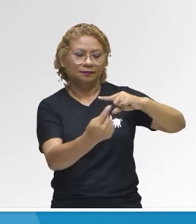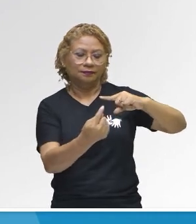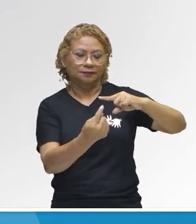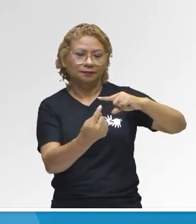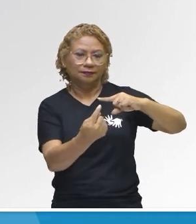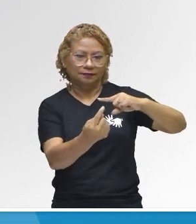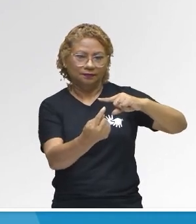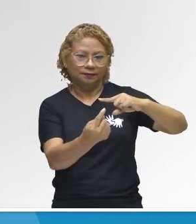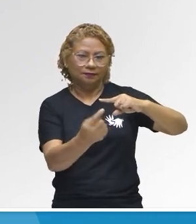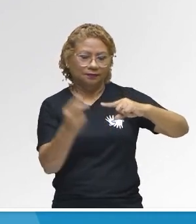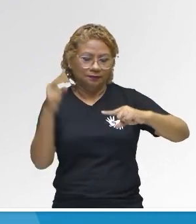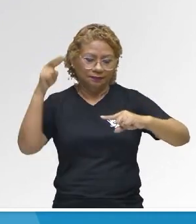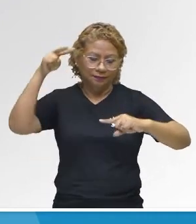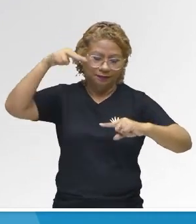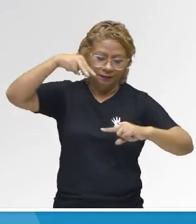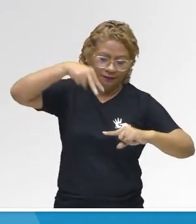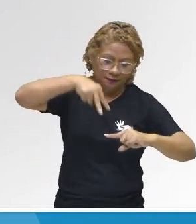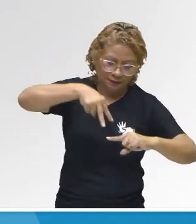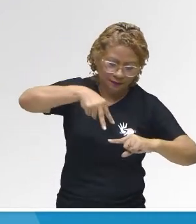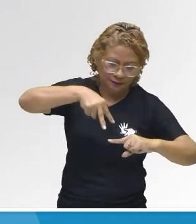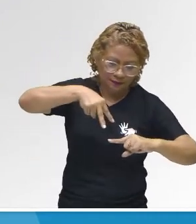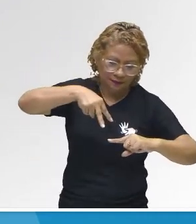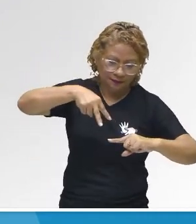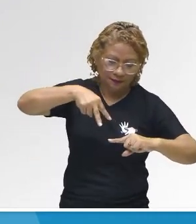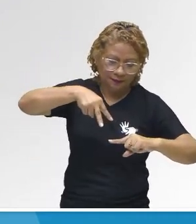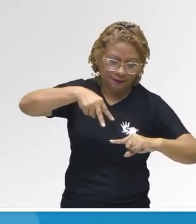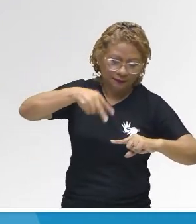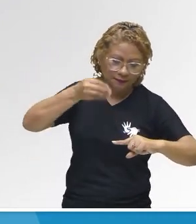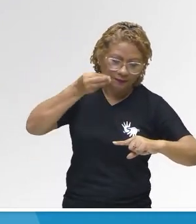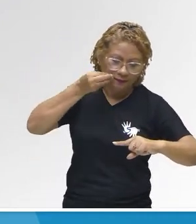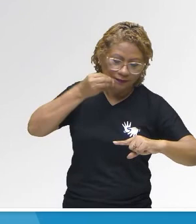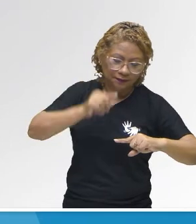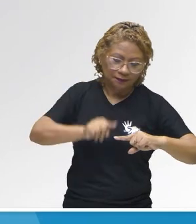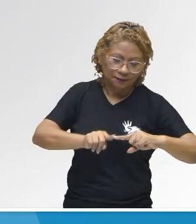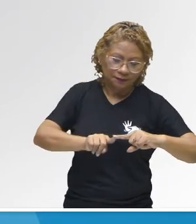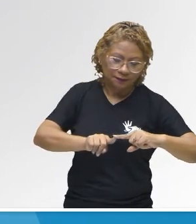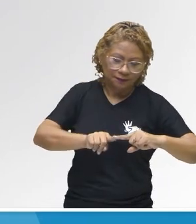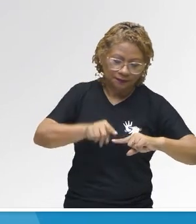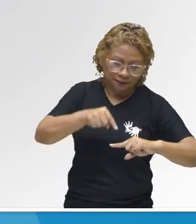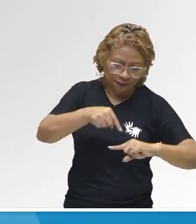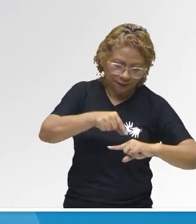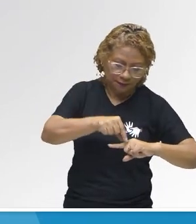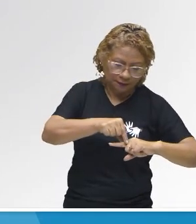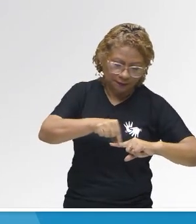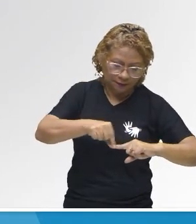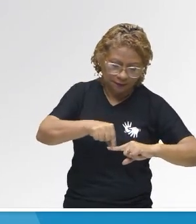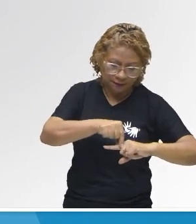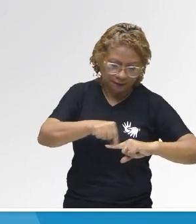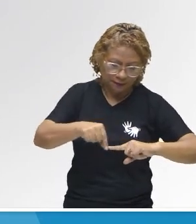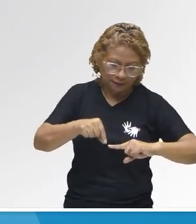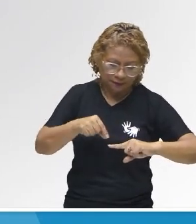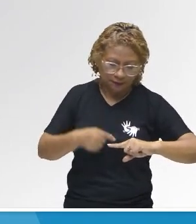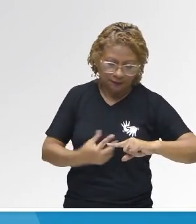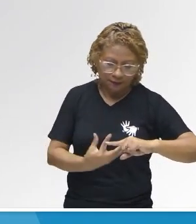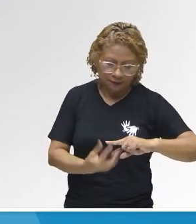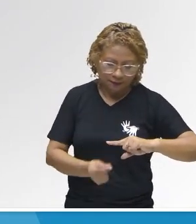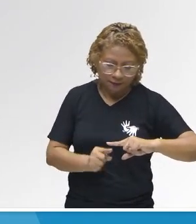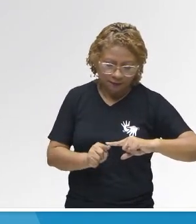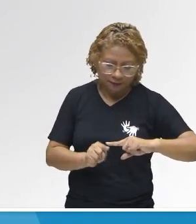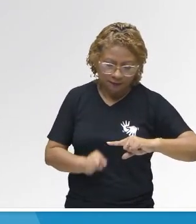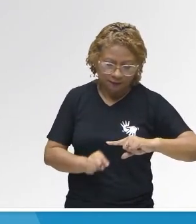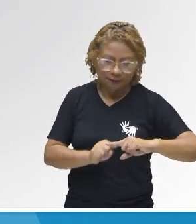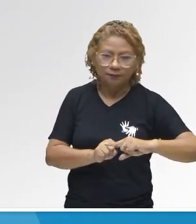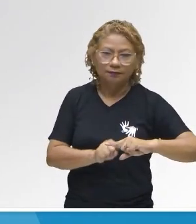tanto faz na projeção vertical como na projeção horizontal, tudo vai ser uma reta, né? Por quê? Porque o objeto